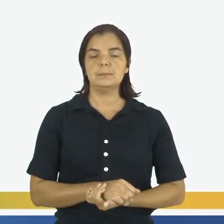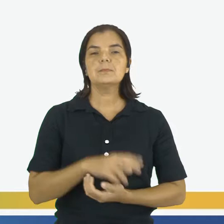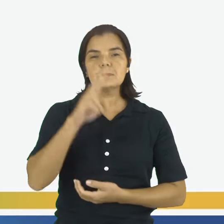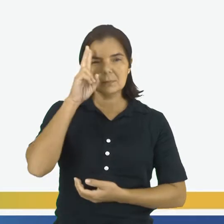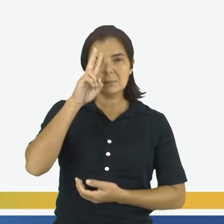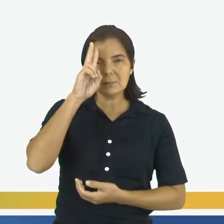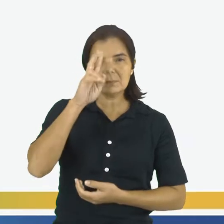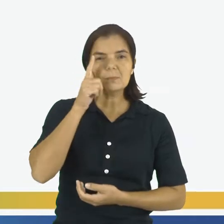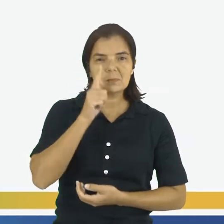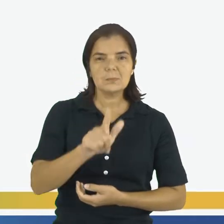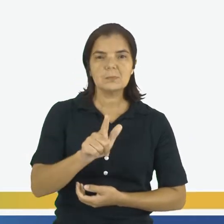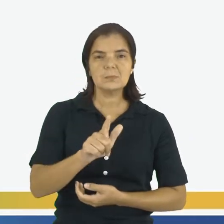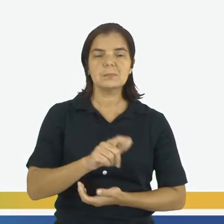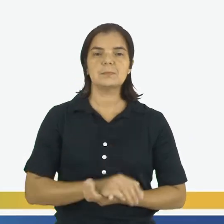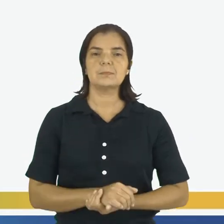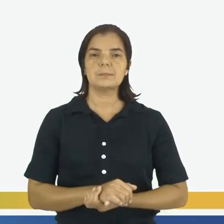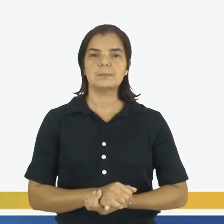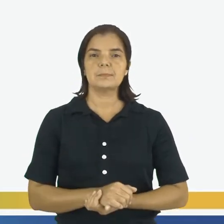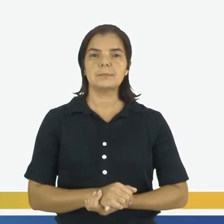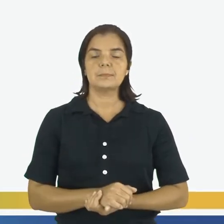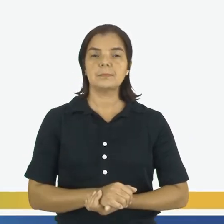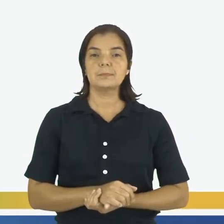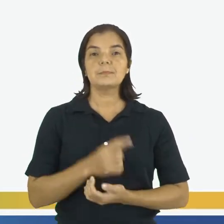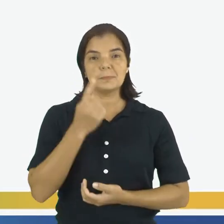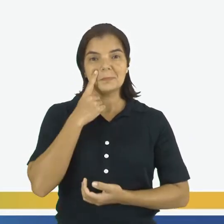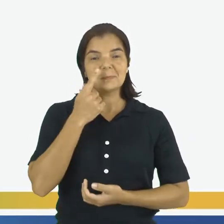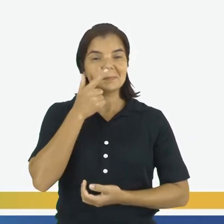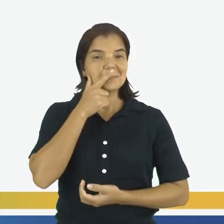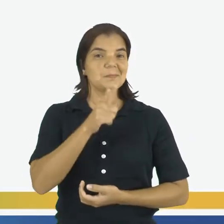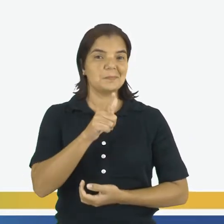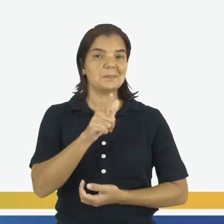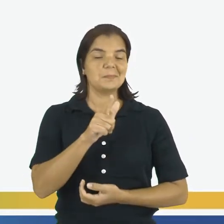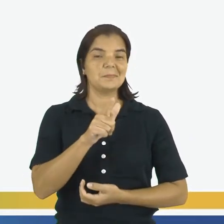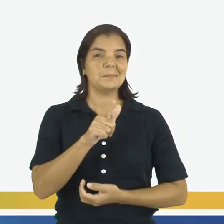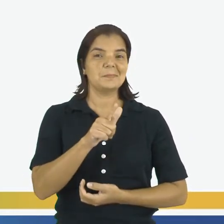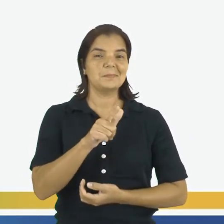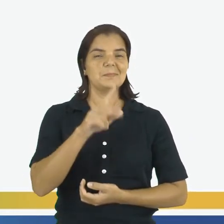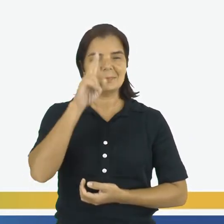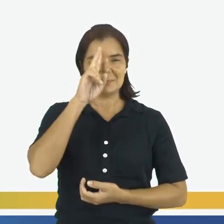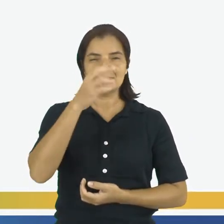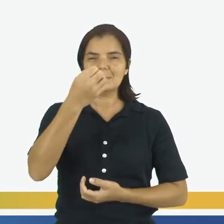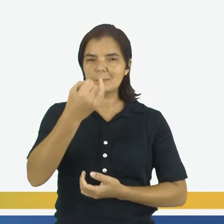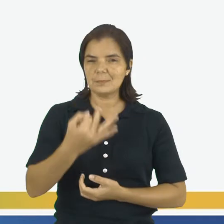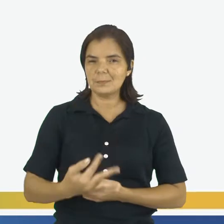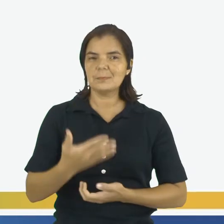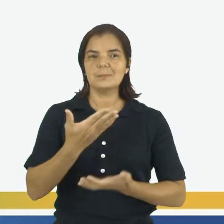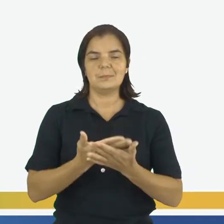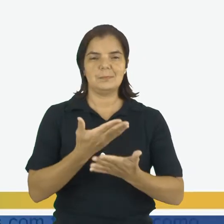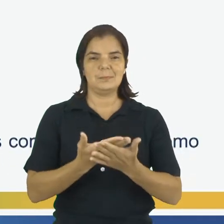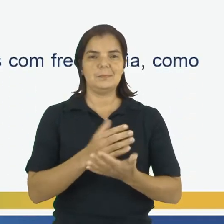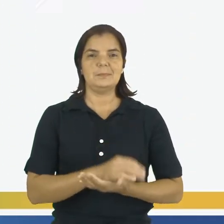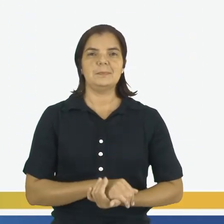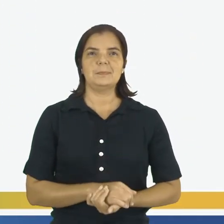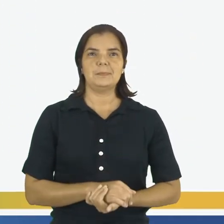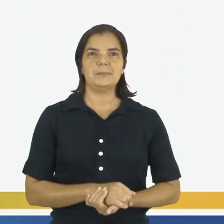Conseguiu lembrar? Vamos lá conferir se você realmente lembrou do que nós estudamos?